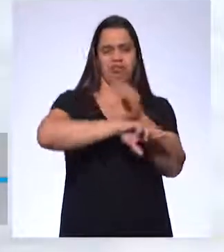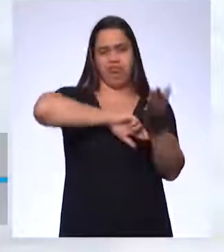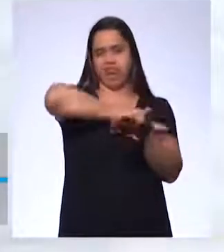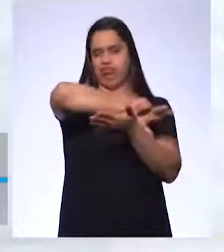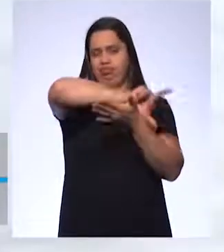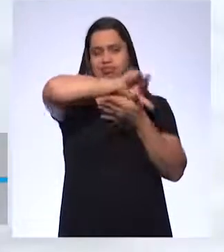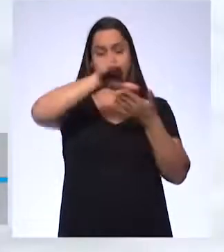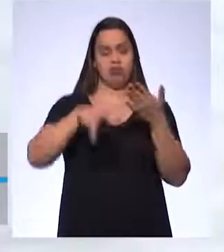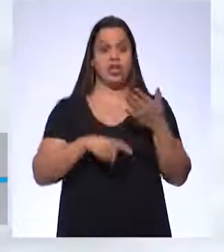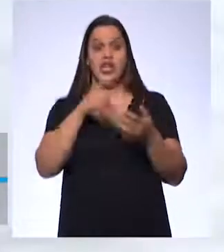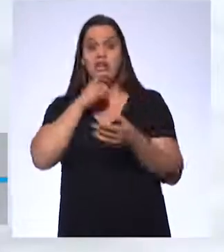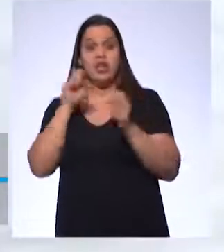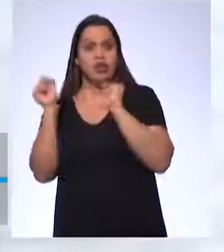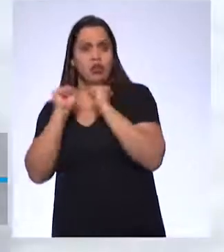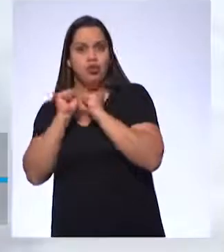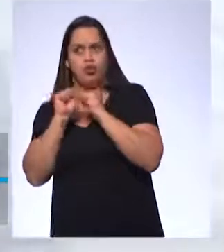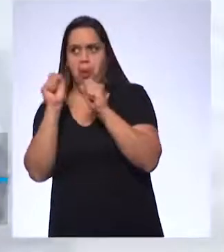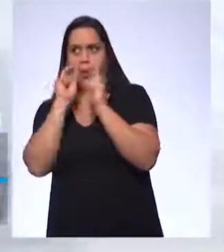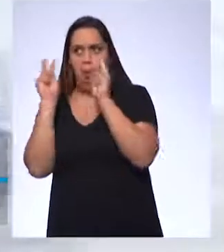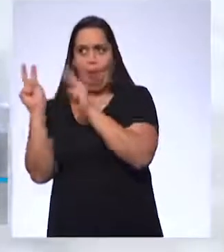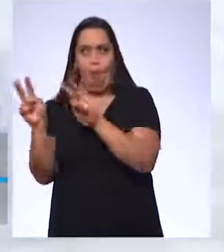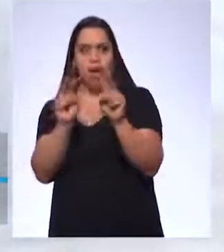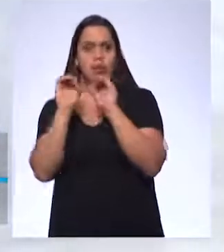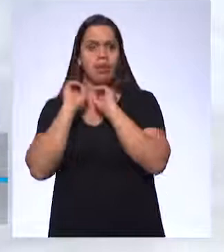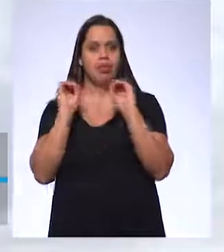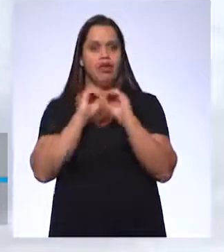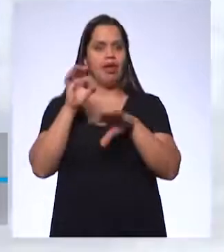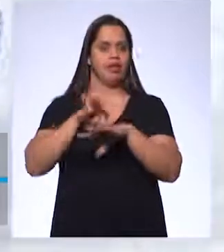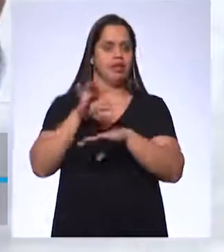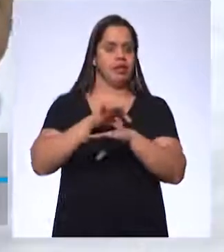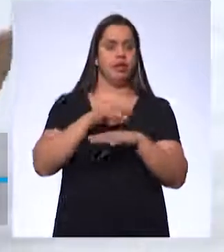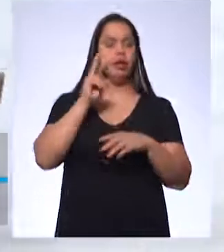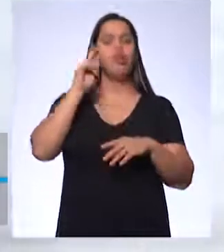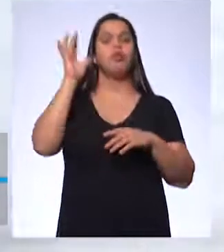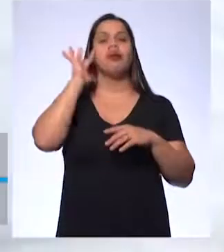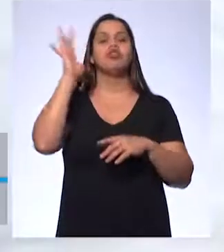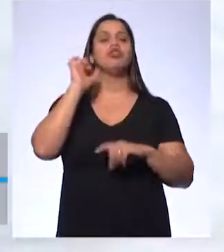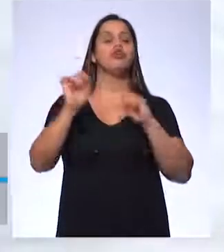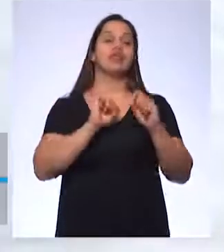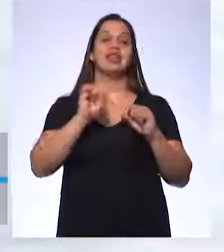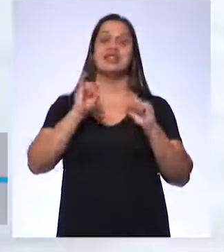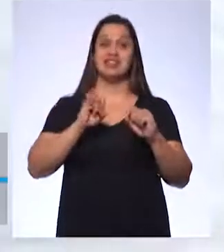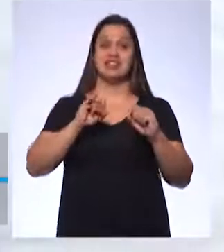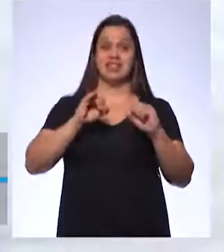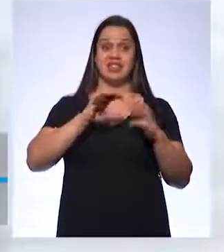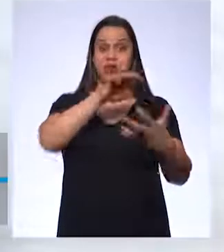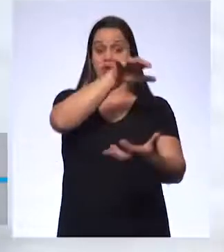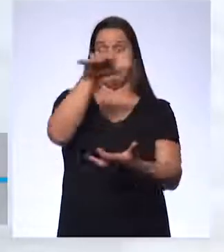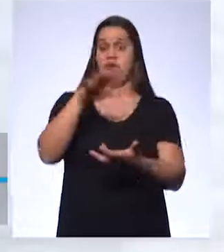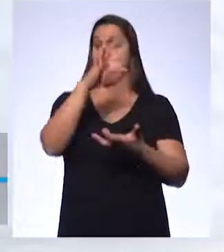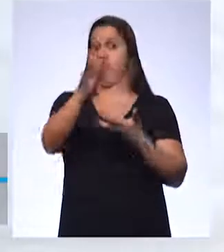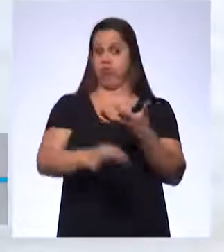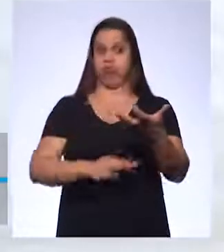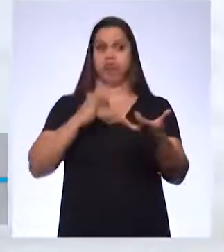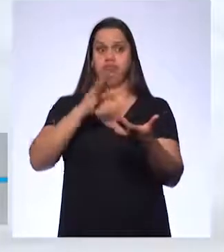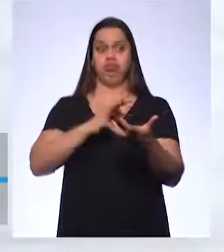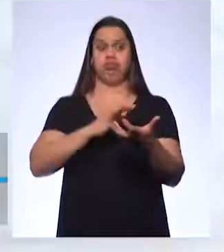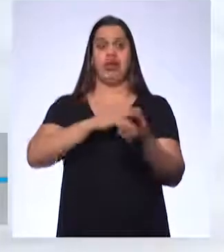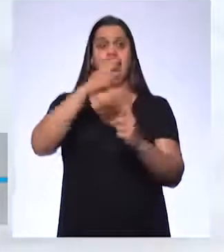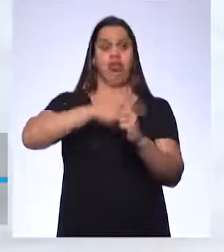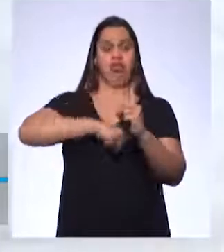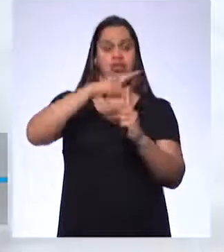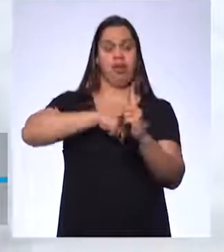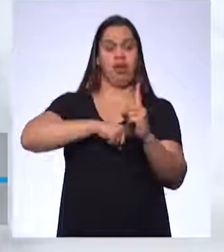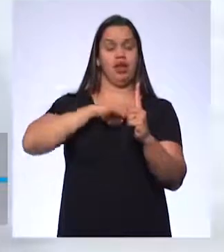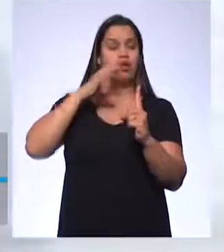Então, se você imagina, se a temperatura do planeta crescer muito, gente, há um debate sobre isso, a gente sabe,